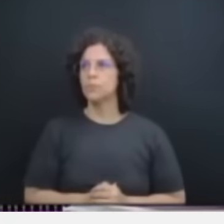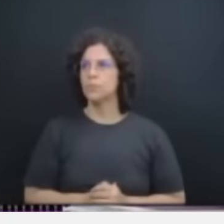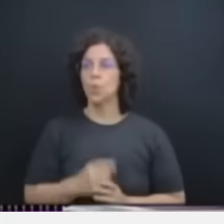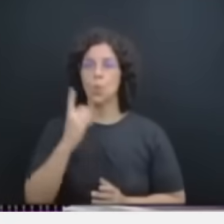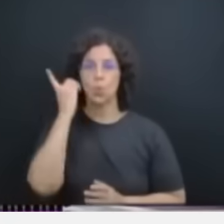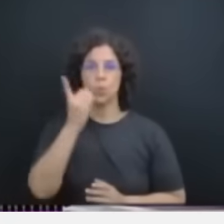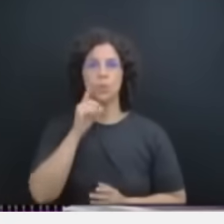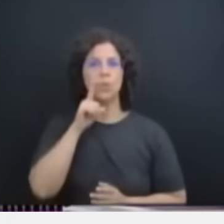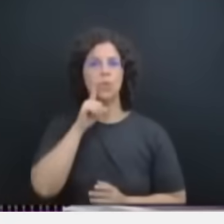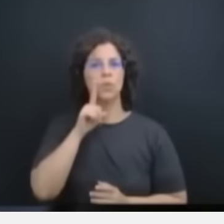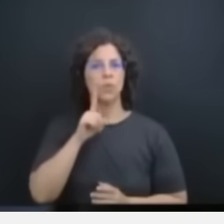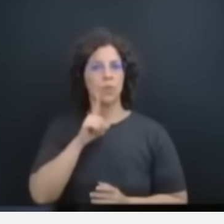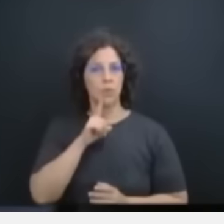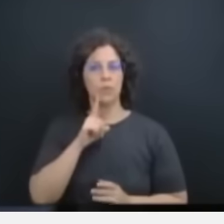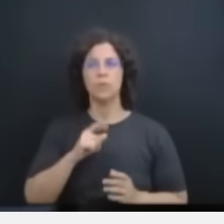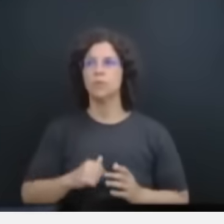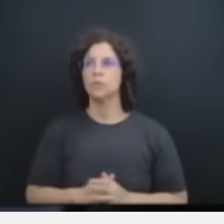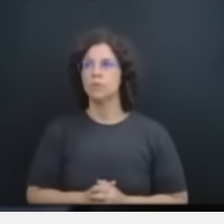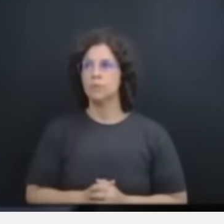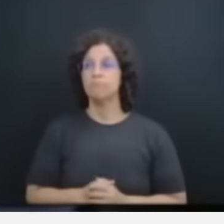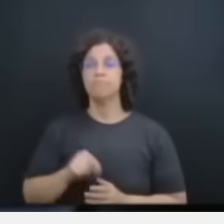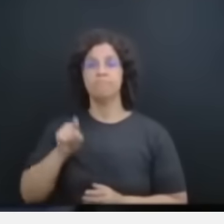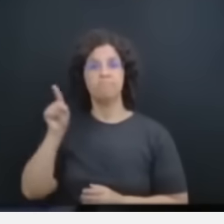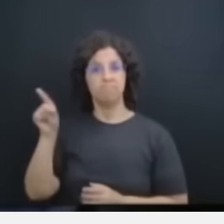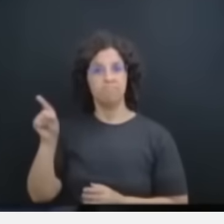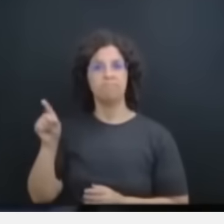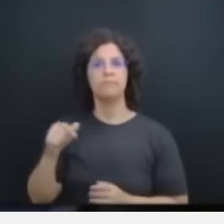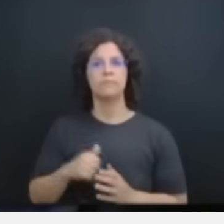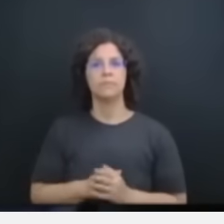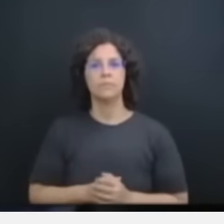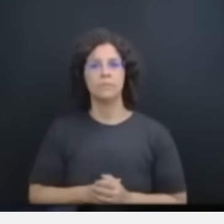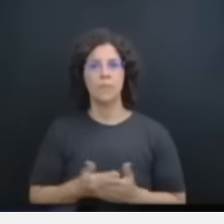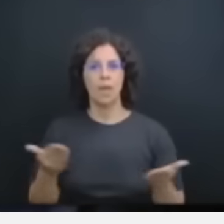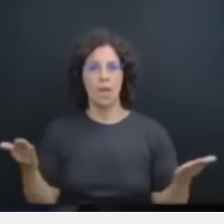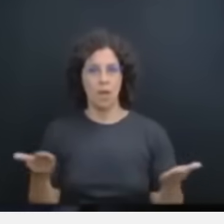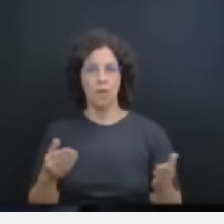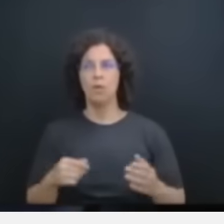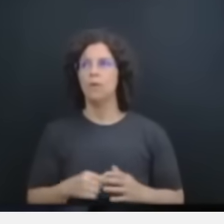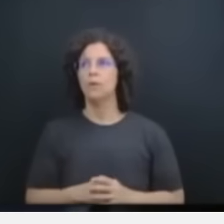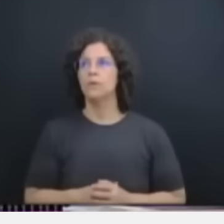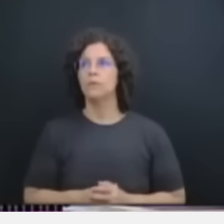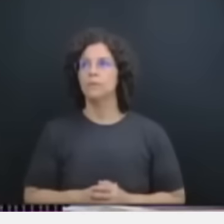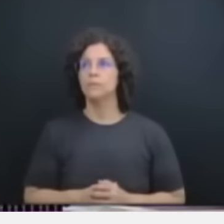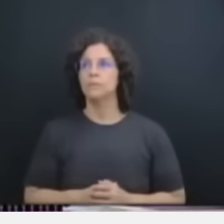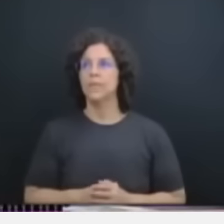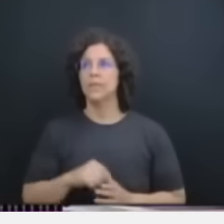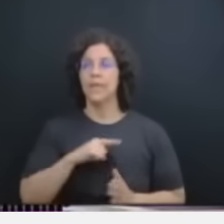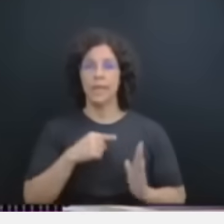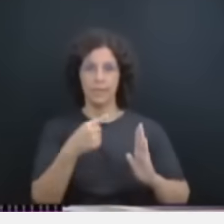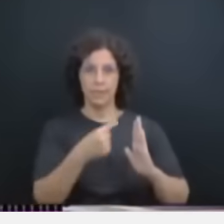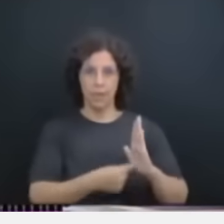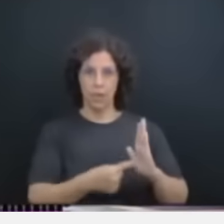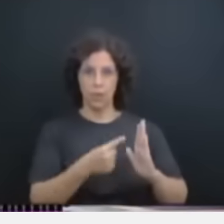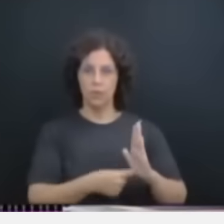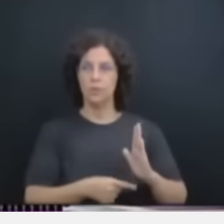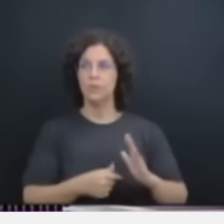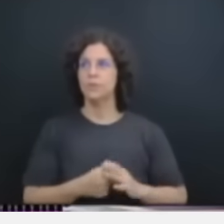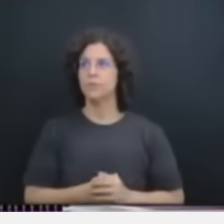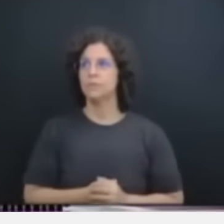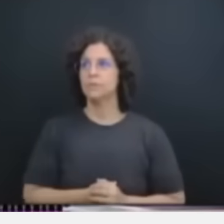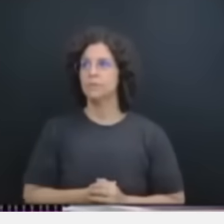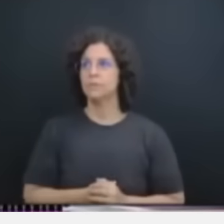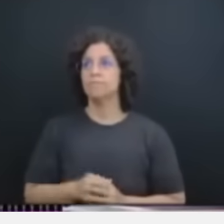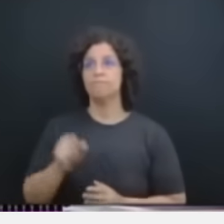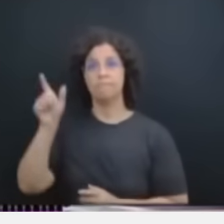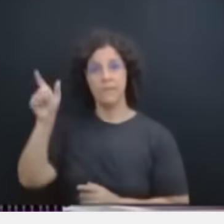Ricardo Arruda este que recebe uma denúncia